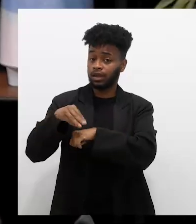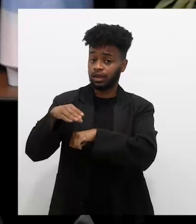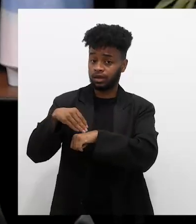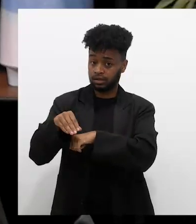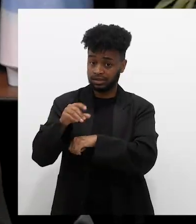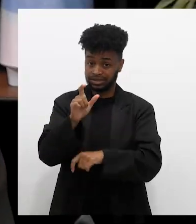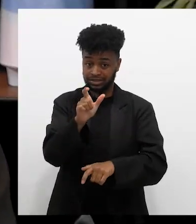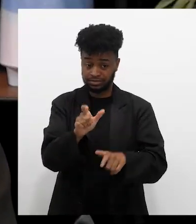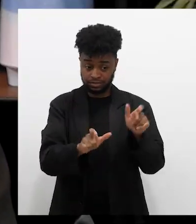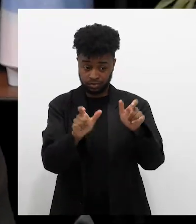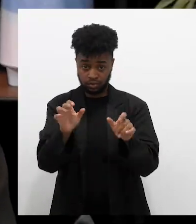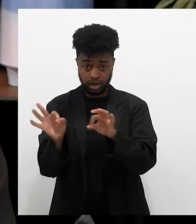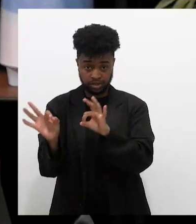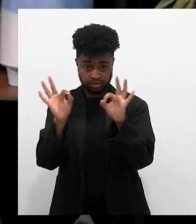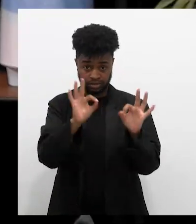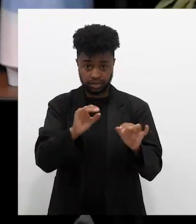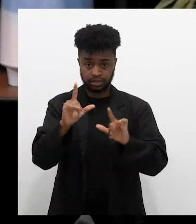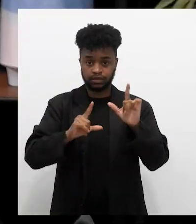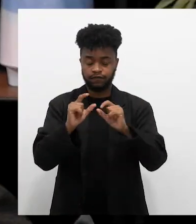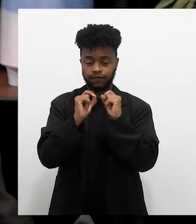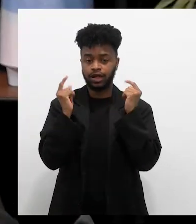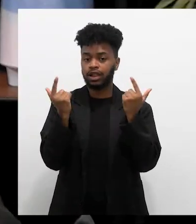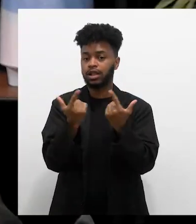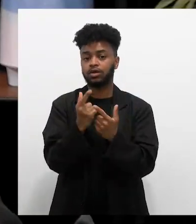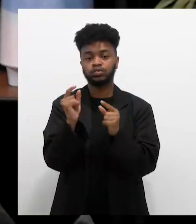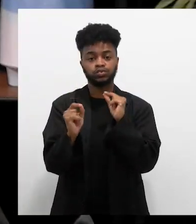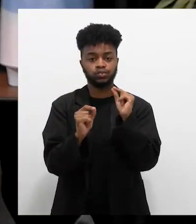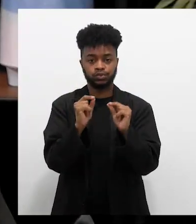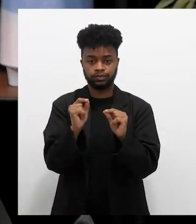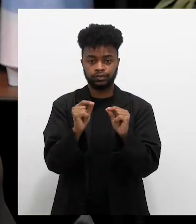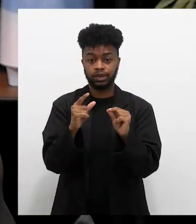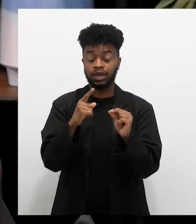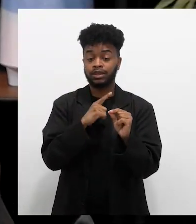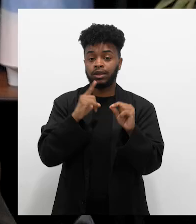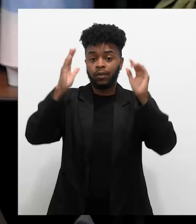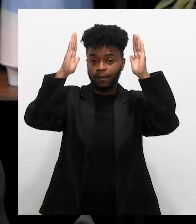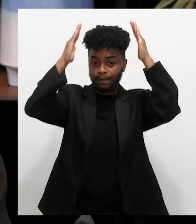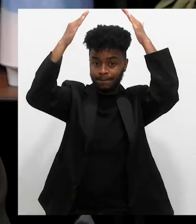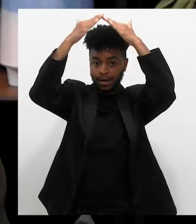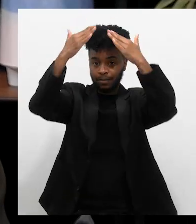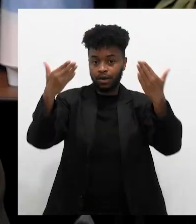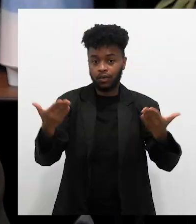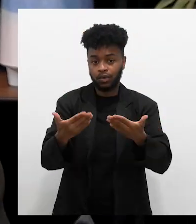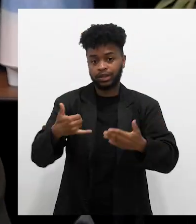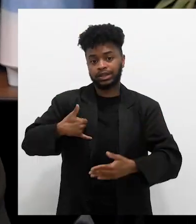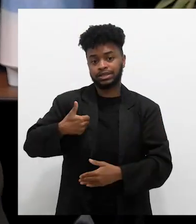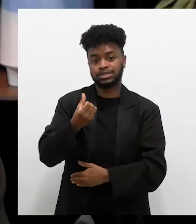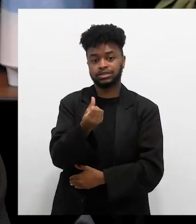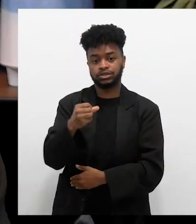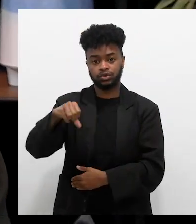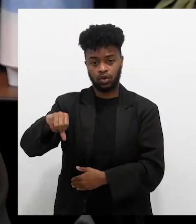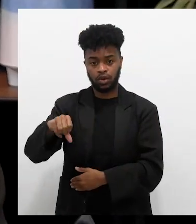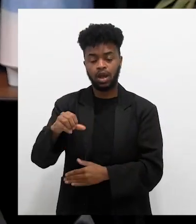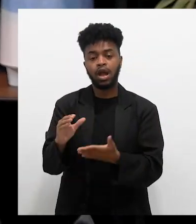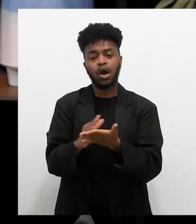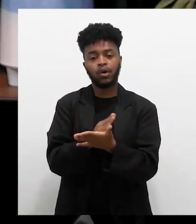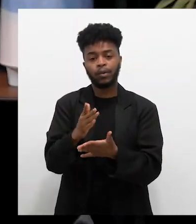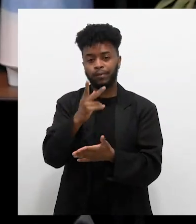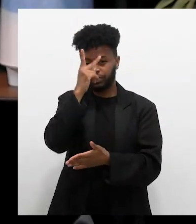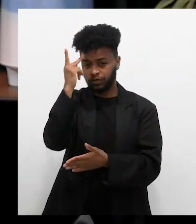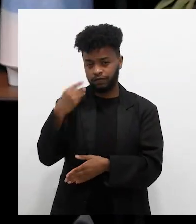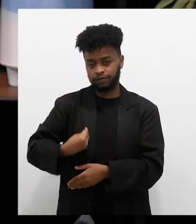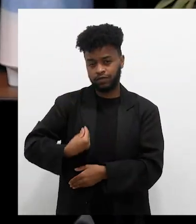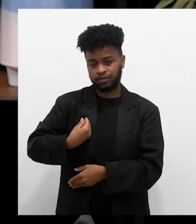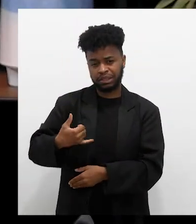então o recado que eu deixo para aqueles que nos assistem pela TV Alerj é de que temos um Papa de 69 anos. E como as pessoas